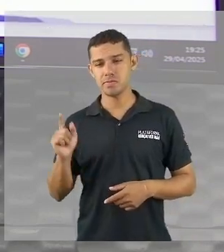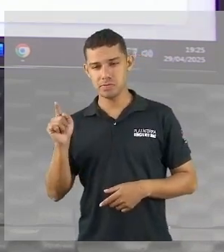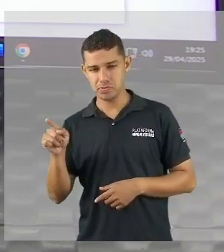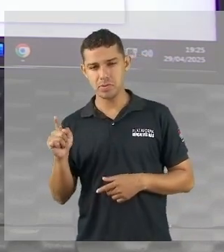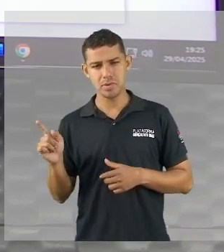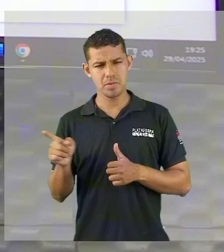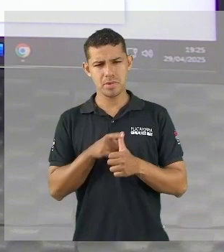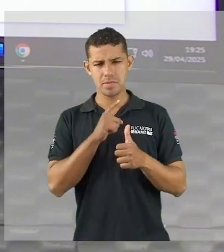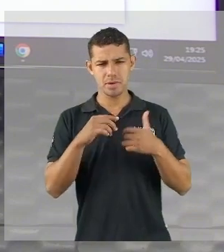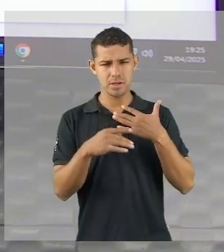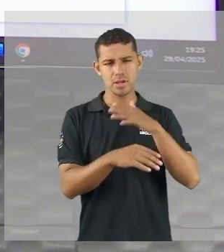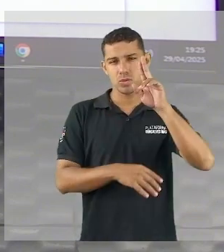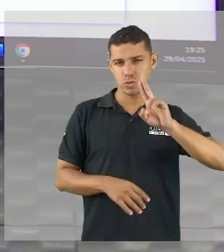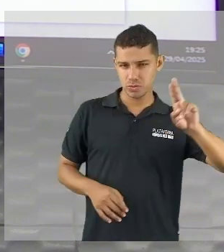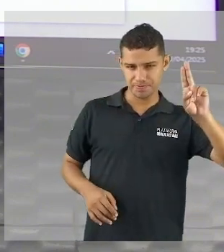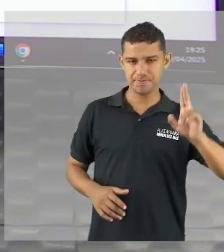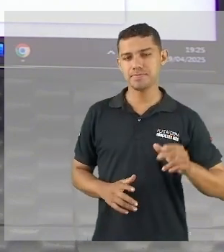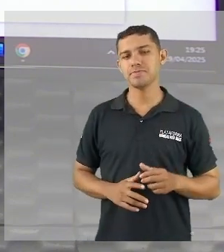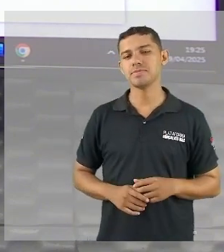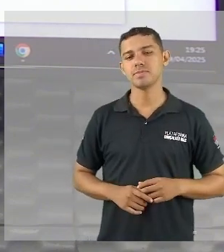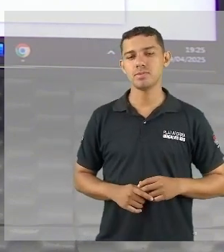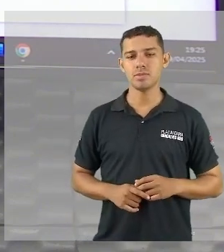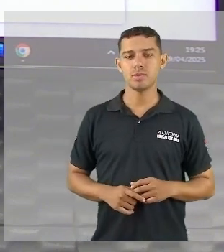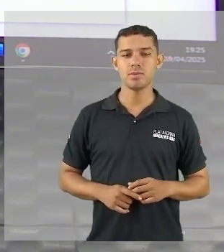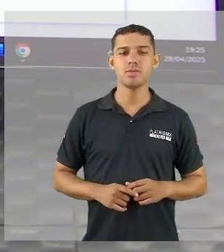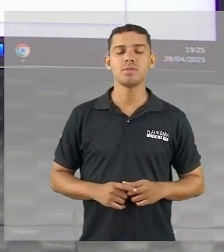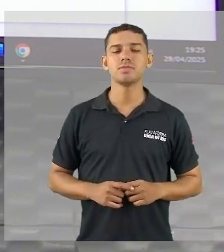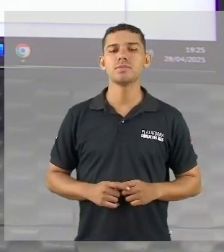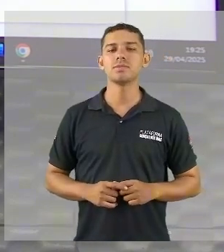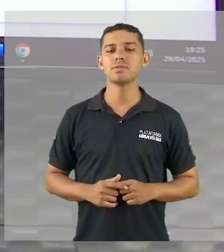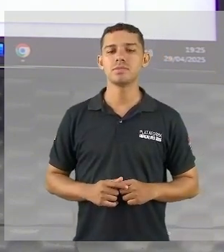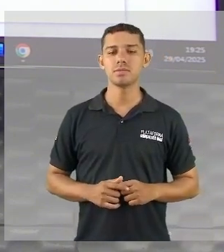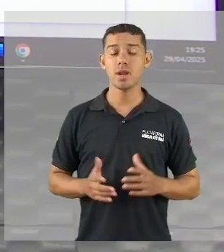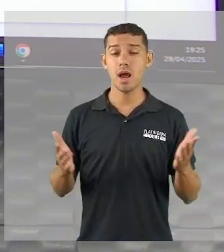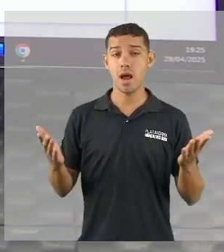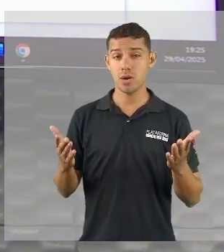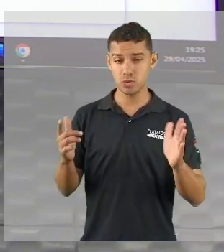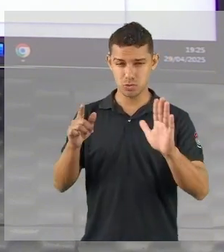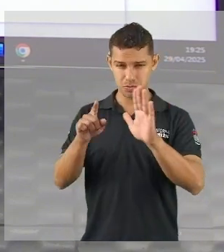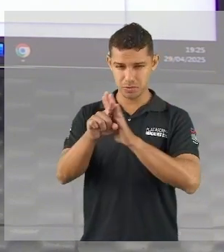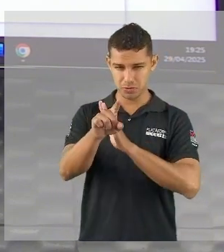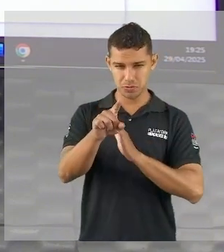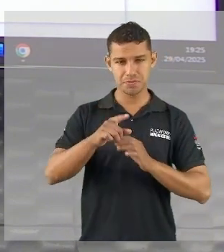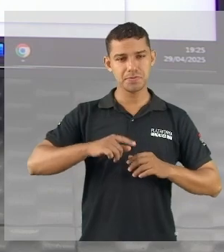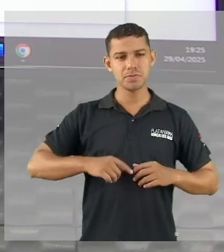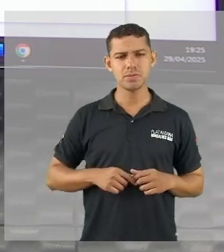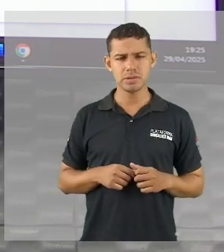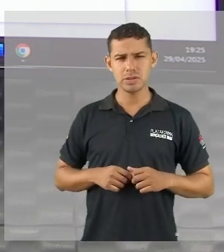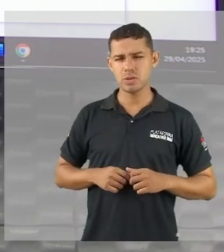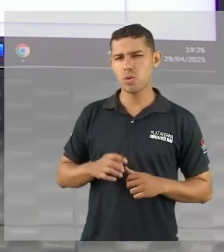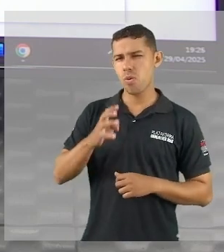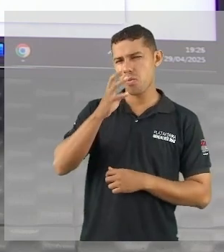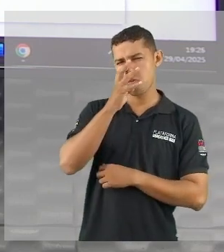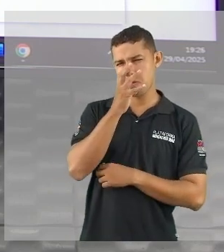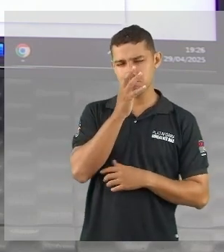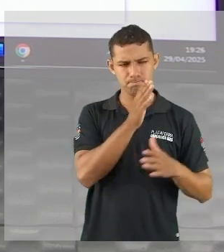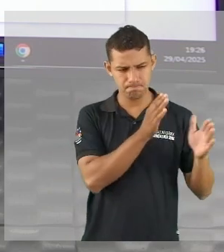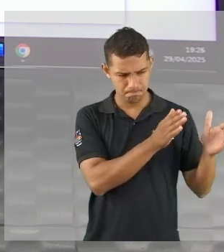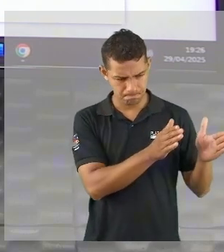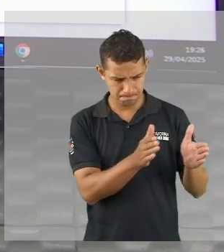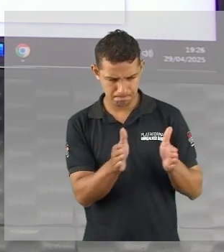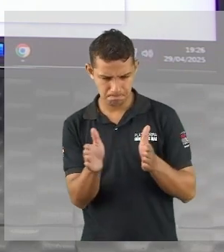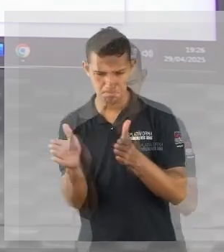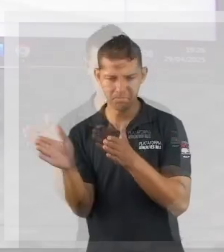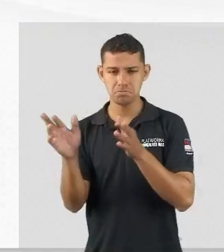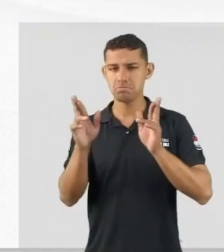vão se utilizar. Aqui vem a pergunta, né? Podemos observar que a extração e o uso